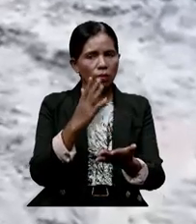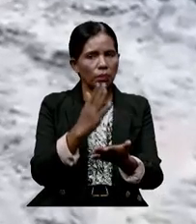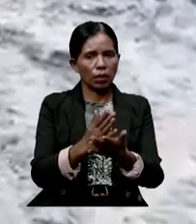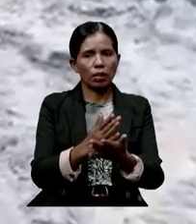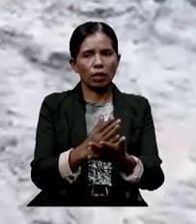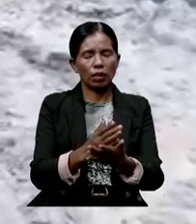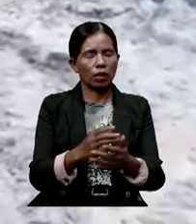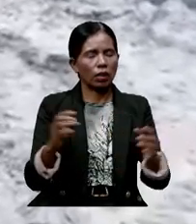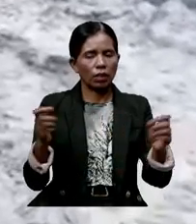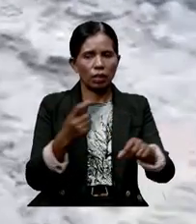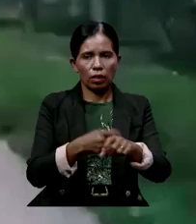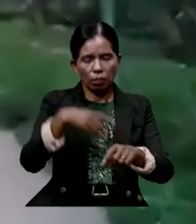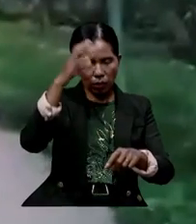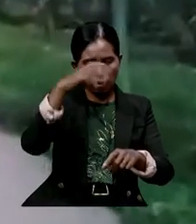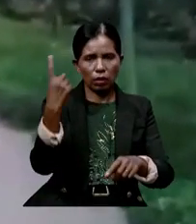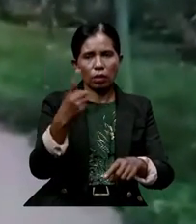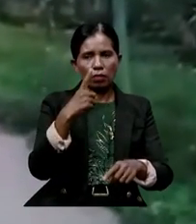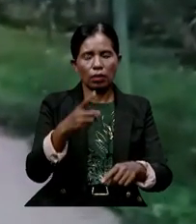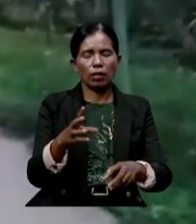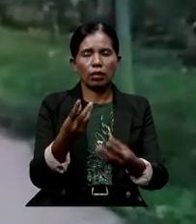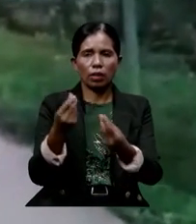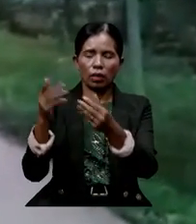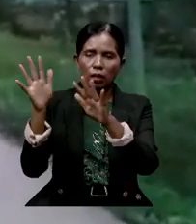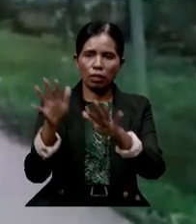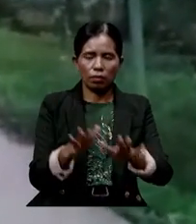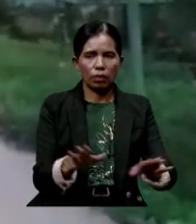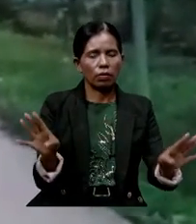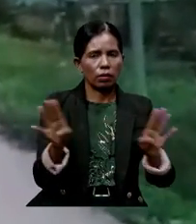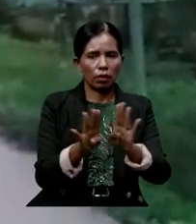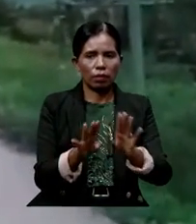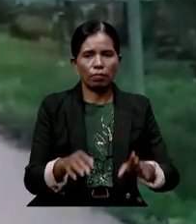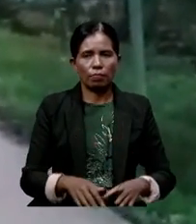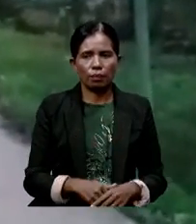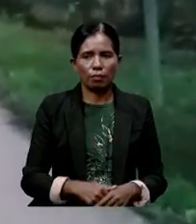tia, nunei a tempo uran, sempre acontece, rai halai. Clementina Fátima, Gemen.